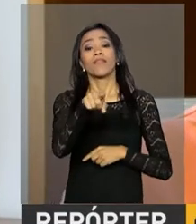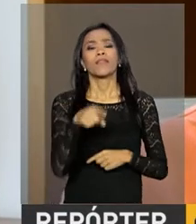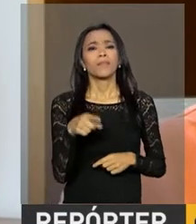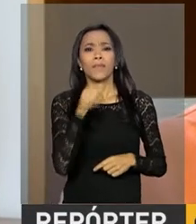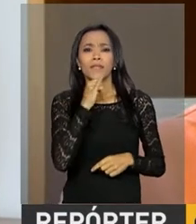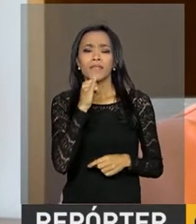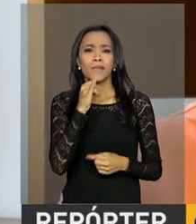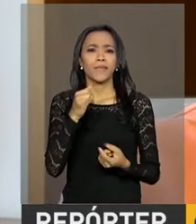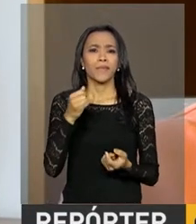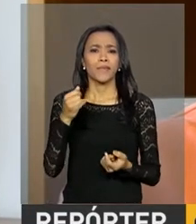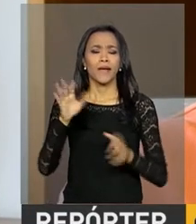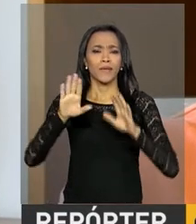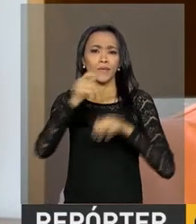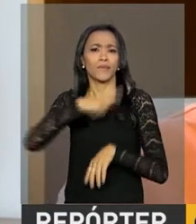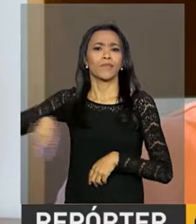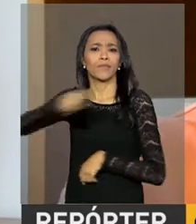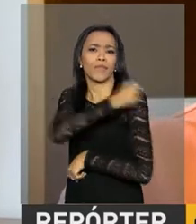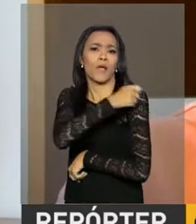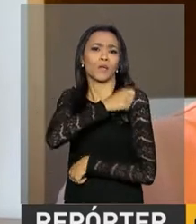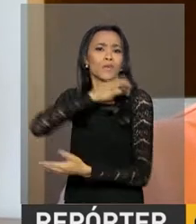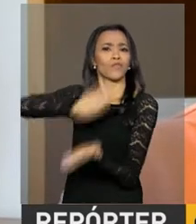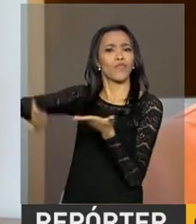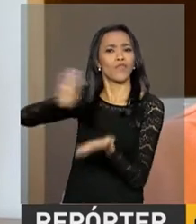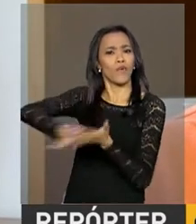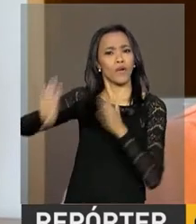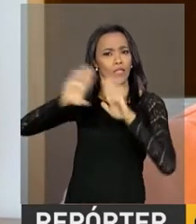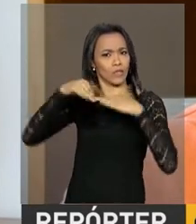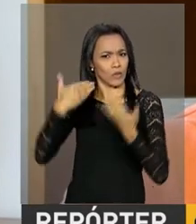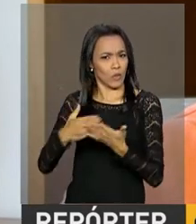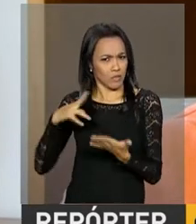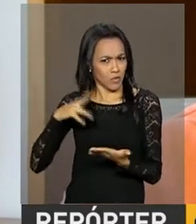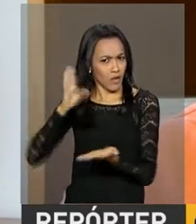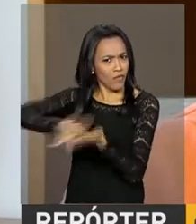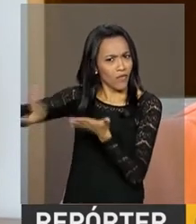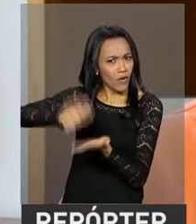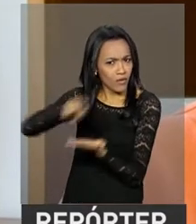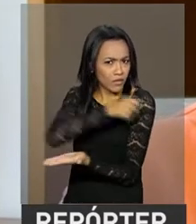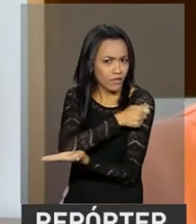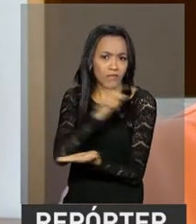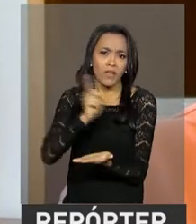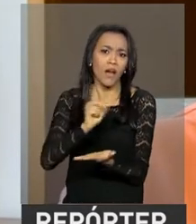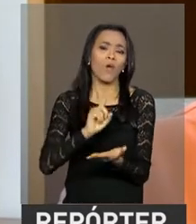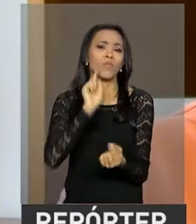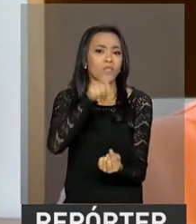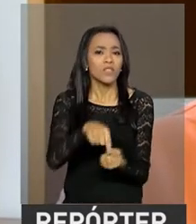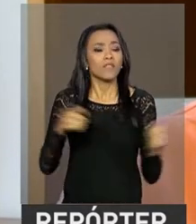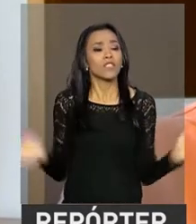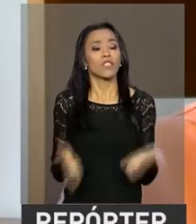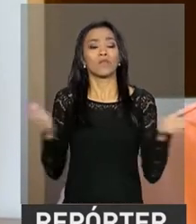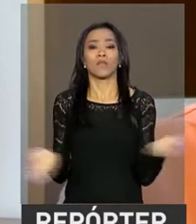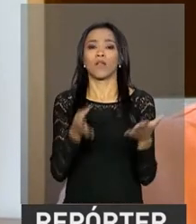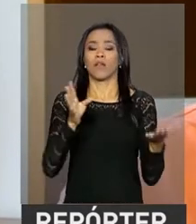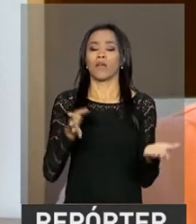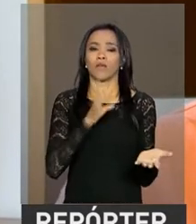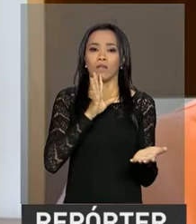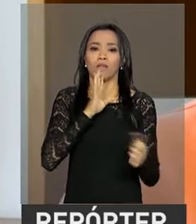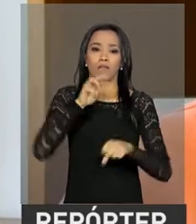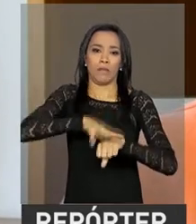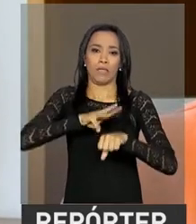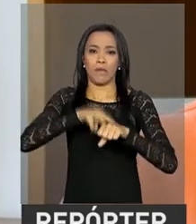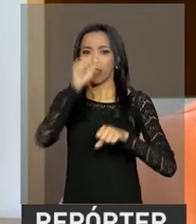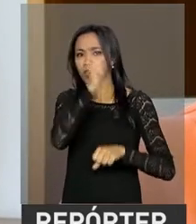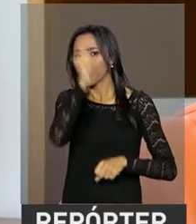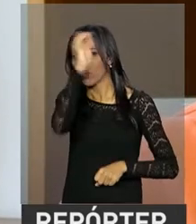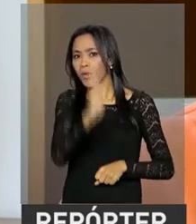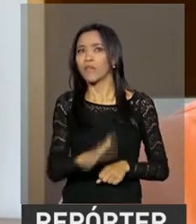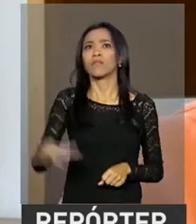alunos de escolas privadas fora da Olimpíada. A Olimpíada tenta estimular o ensino da matemática em todo o país. A prova continua igual, o nível